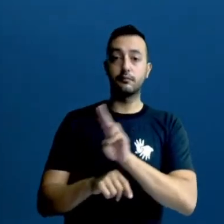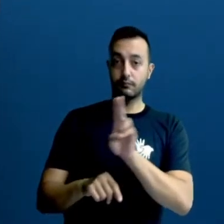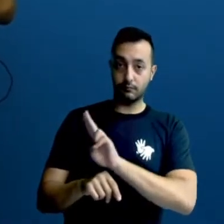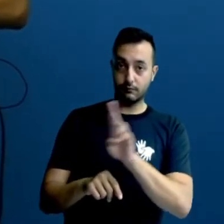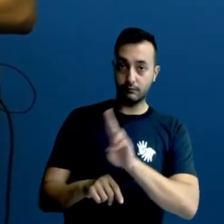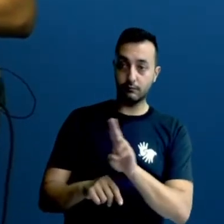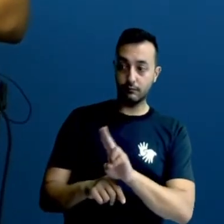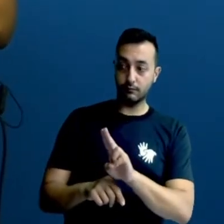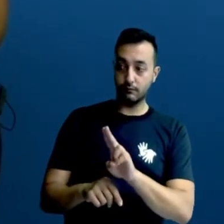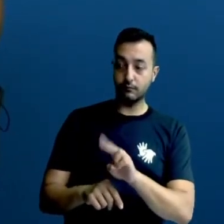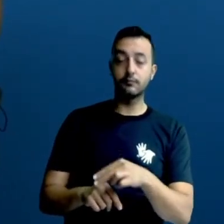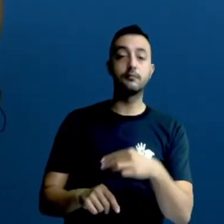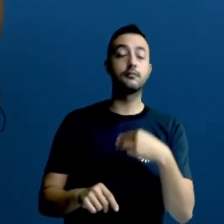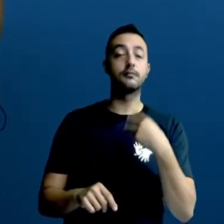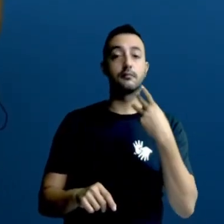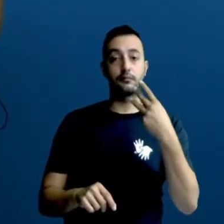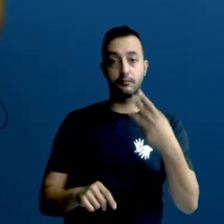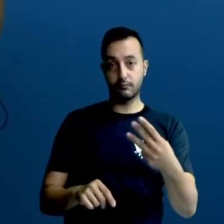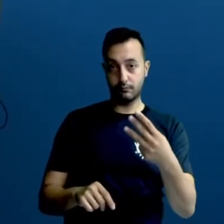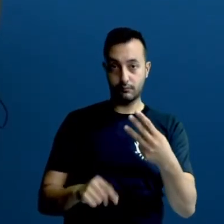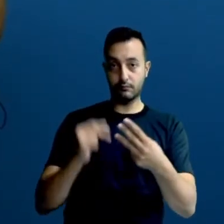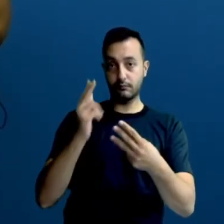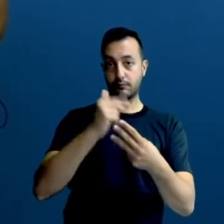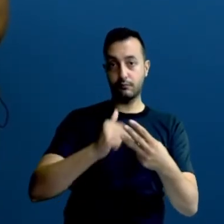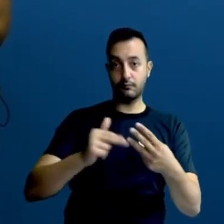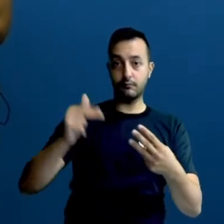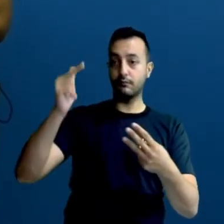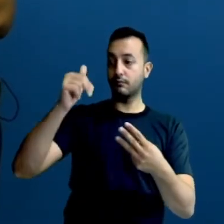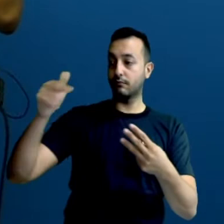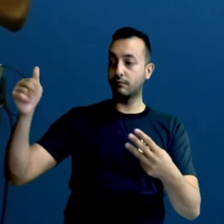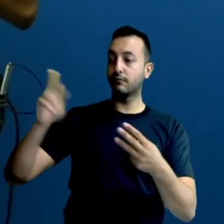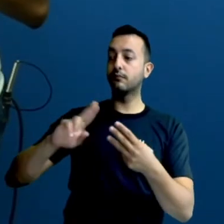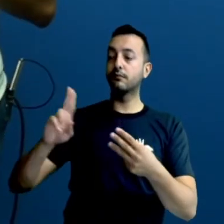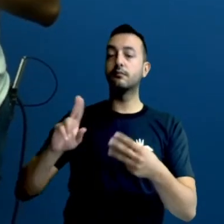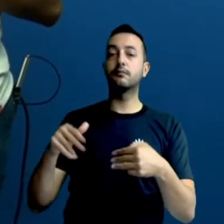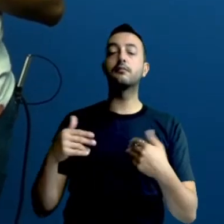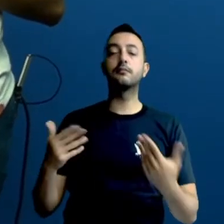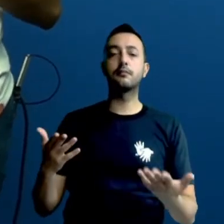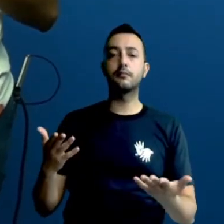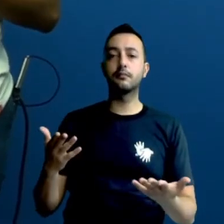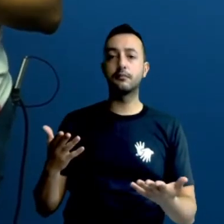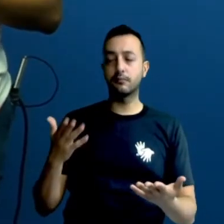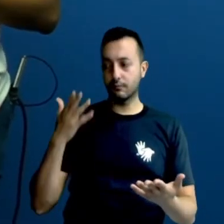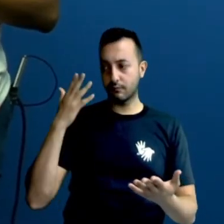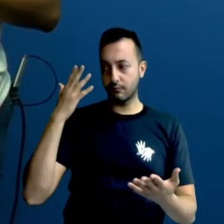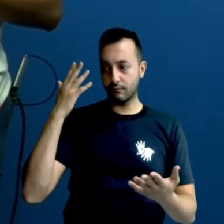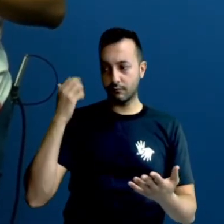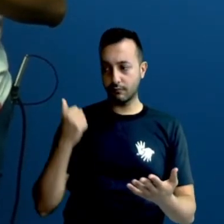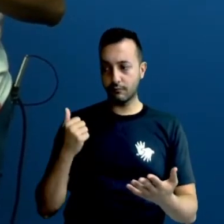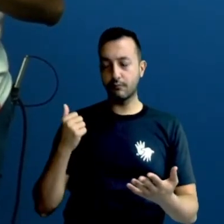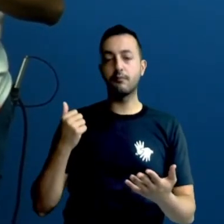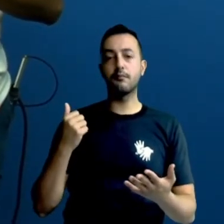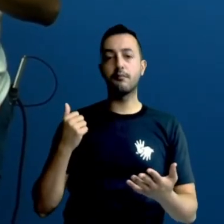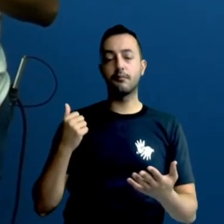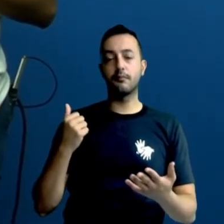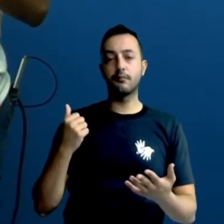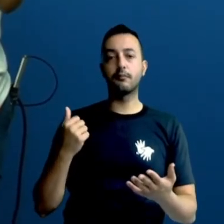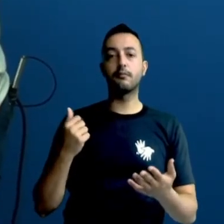nomes dos 3 polígonos que Maria desenhou são? A gente não sabe que polígono é